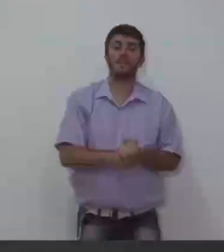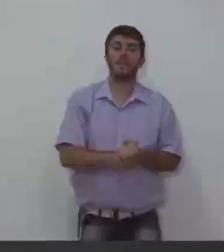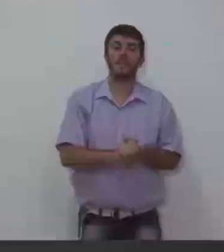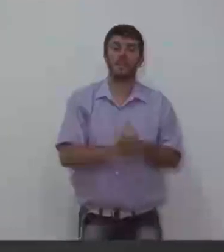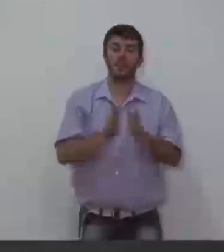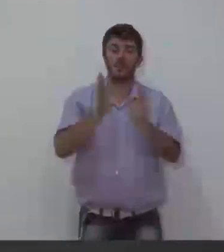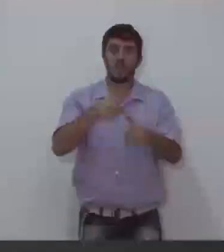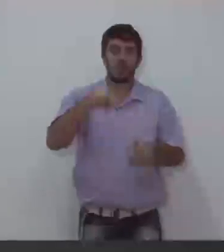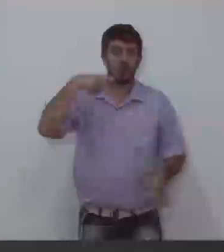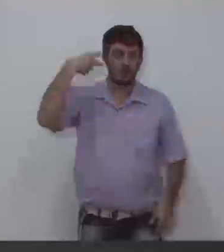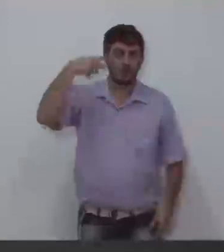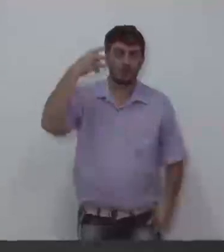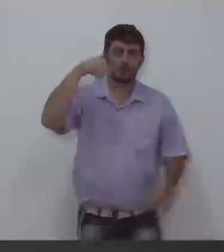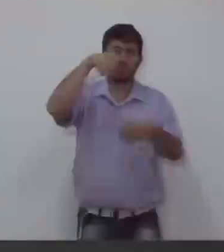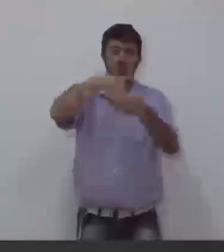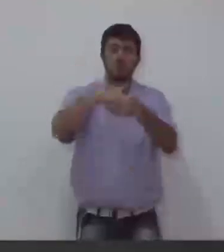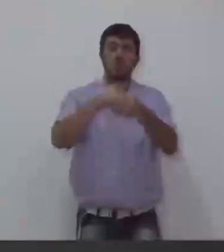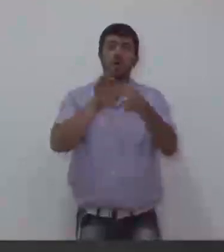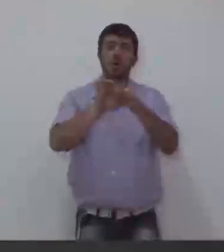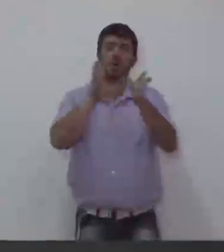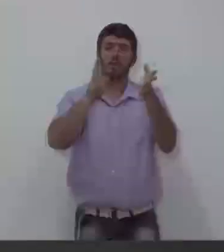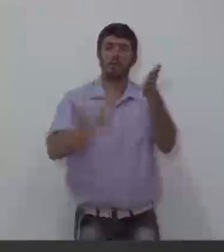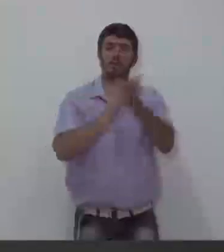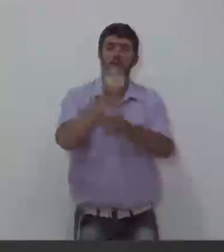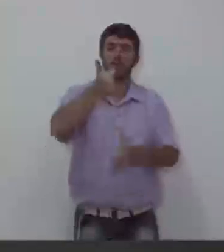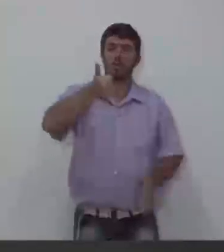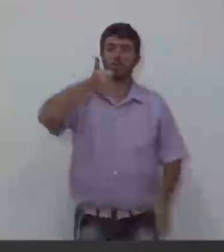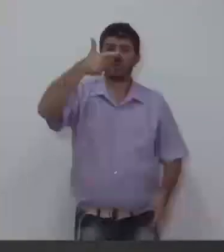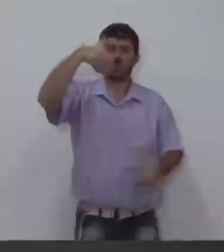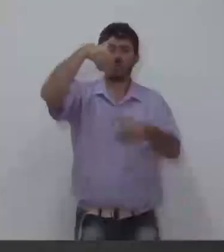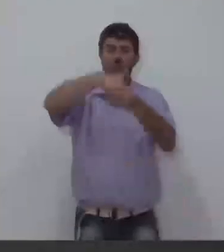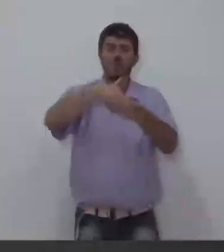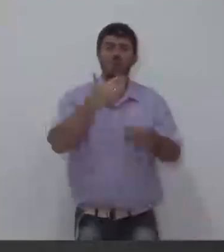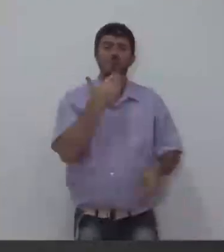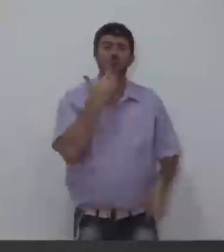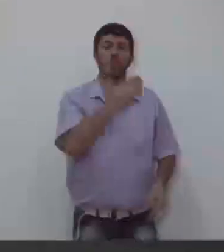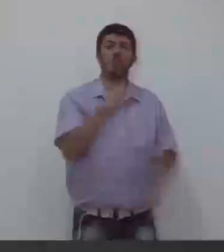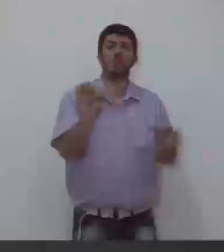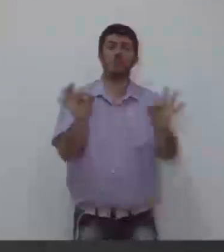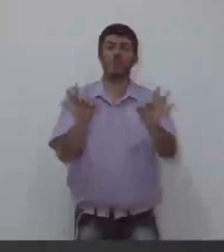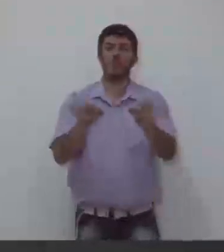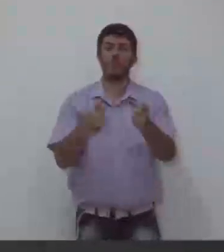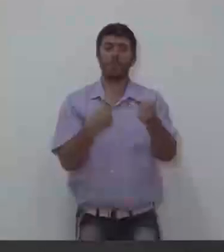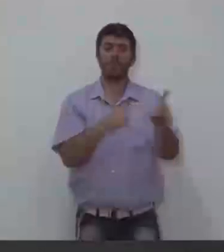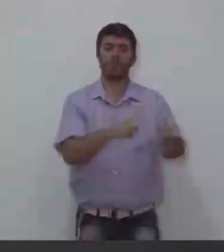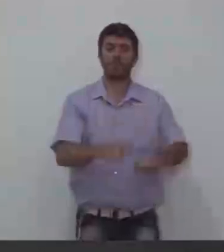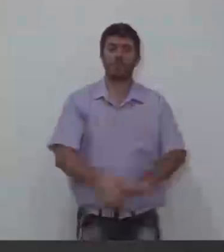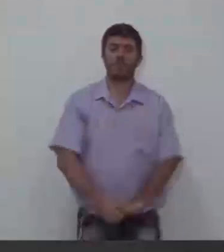se encontram. Aprovado por 12 votos favoráveis e nenhum em contrário.